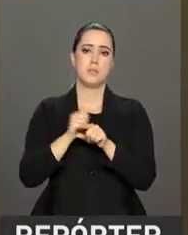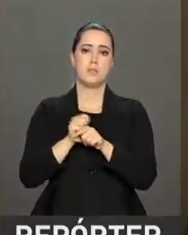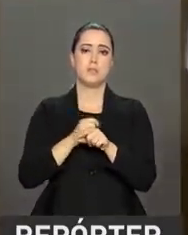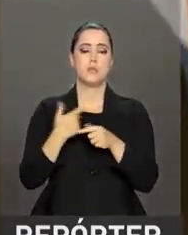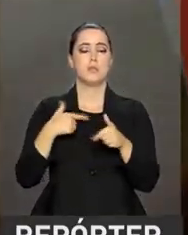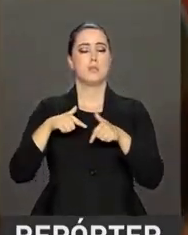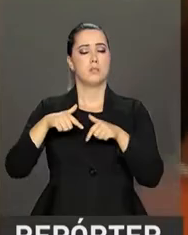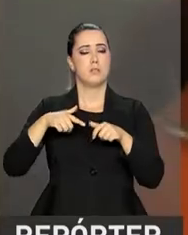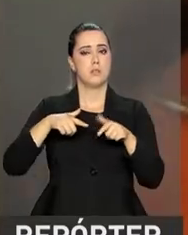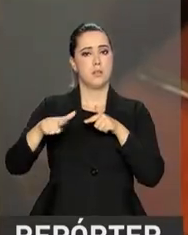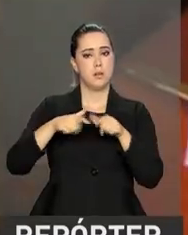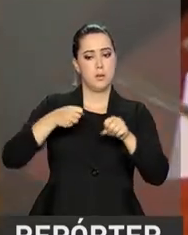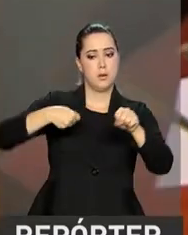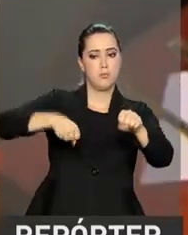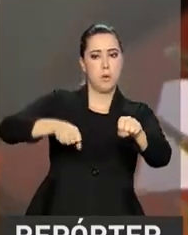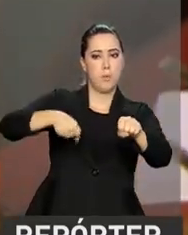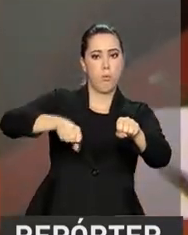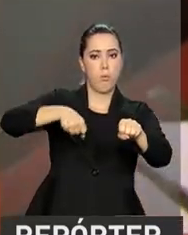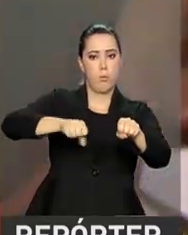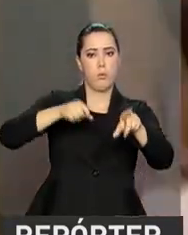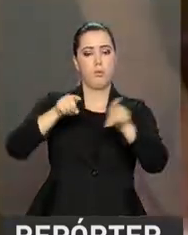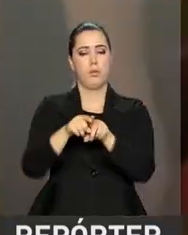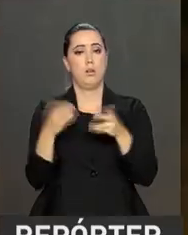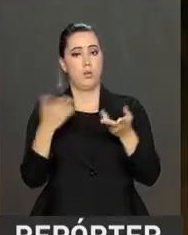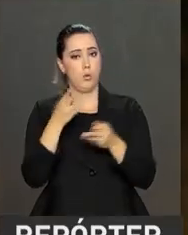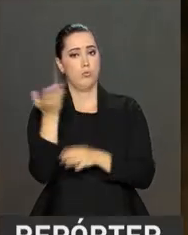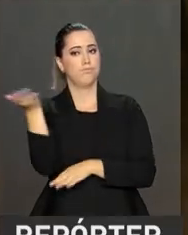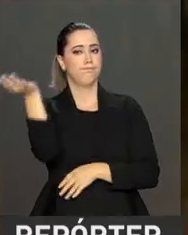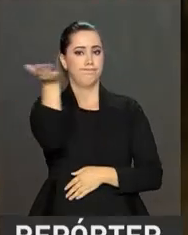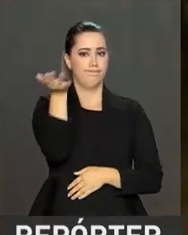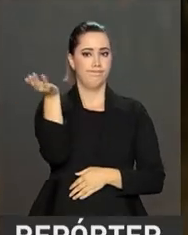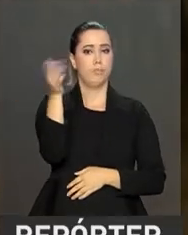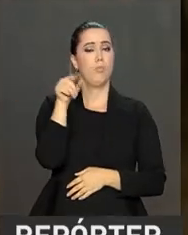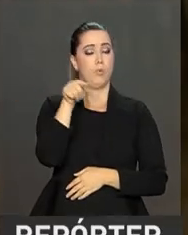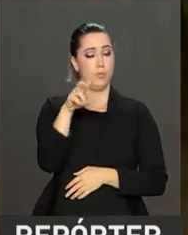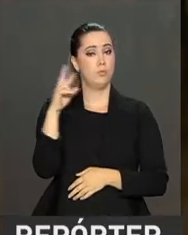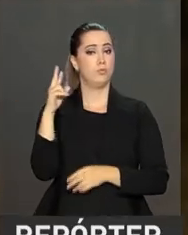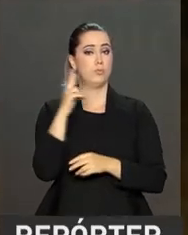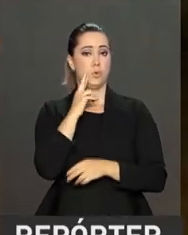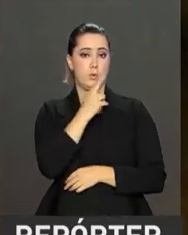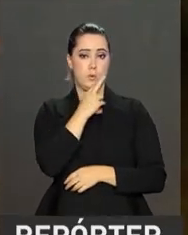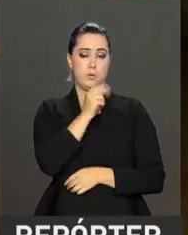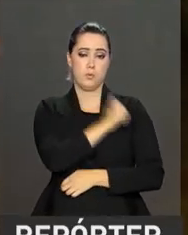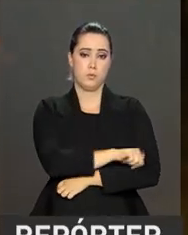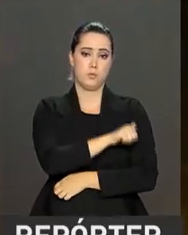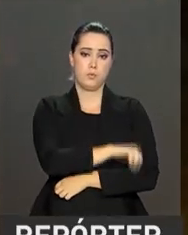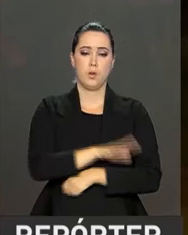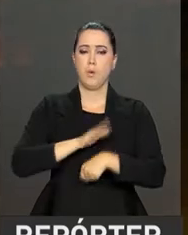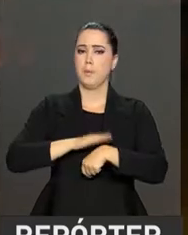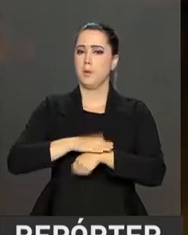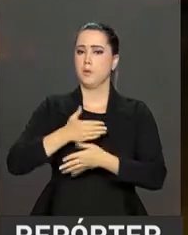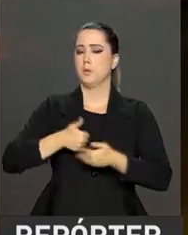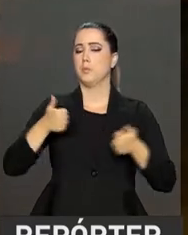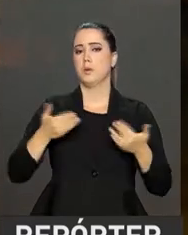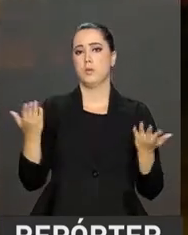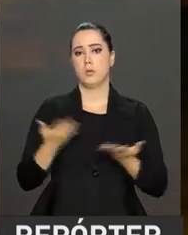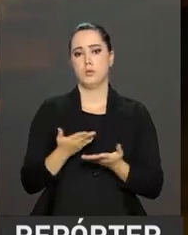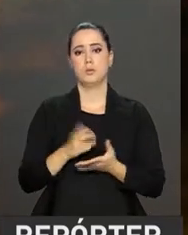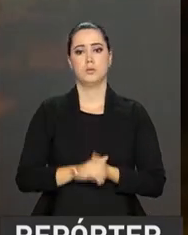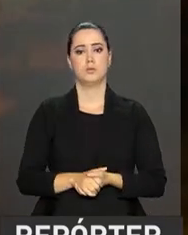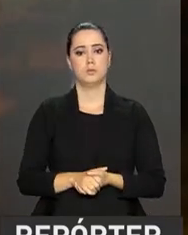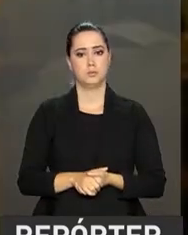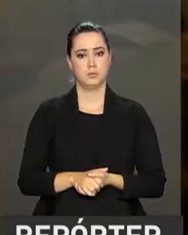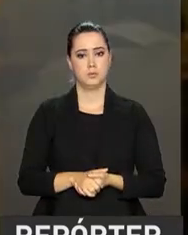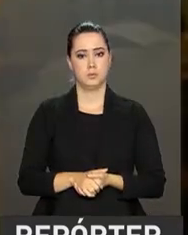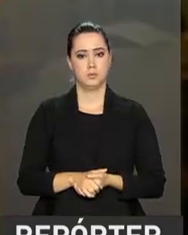motoboy veio a oportunidade para atender em um restaurante no rio de janeiro para o jovem o período está mais favorável para o mercado de